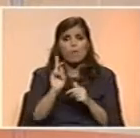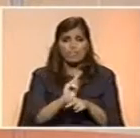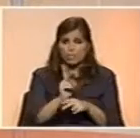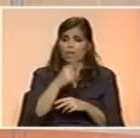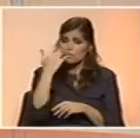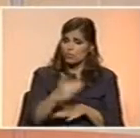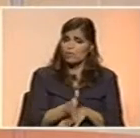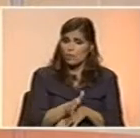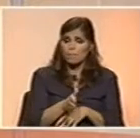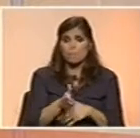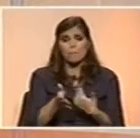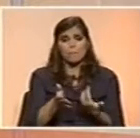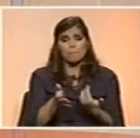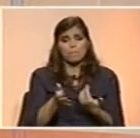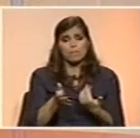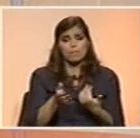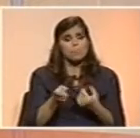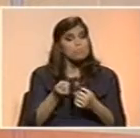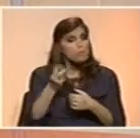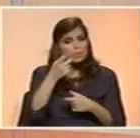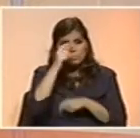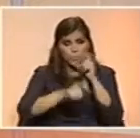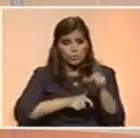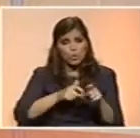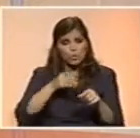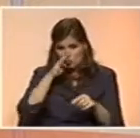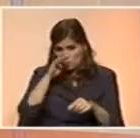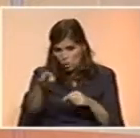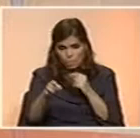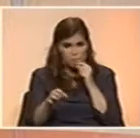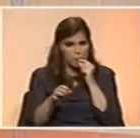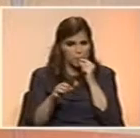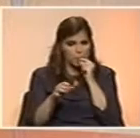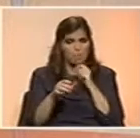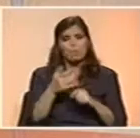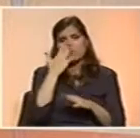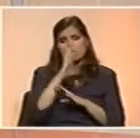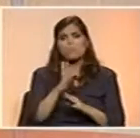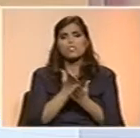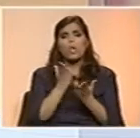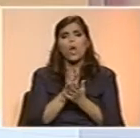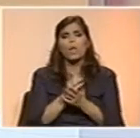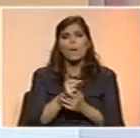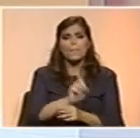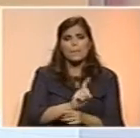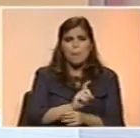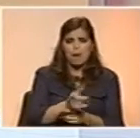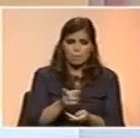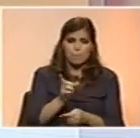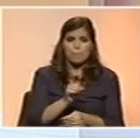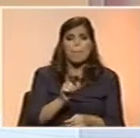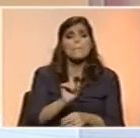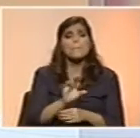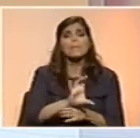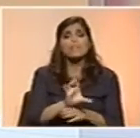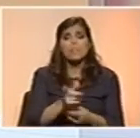incluído. E muitas pessoas optam por essa... Por exemplo, no caso das escolas primárias do primeiro ciclo, não há vários pratos à